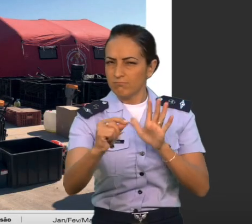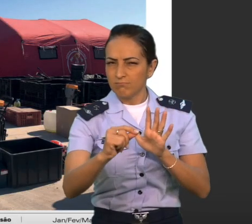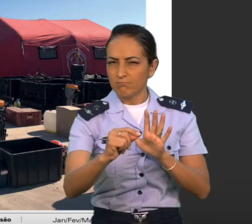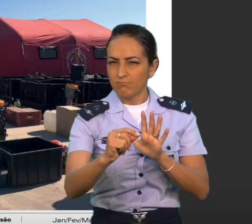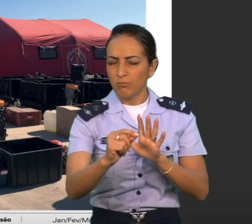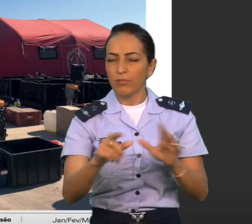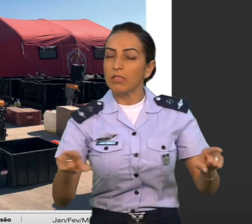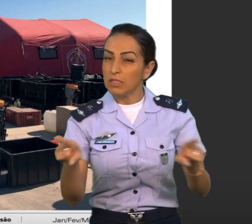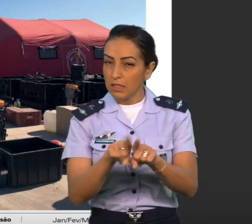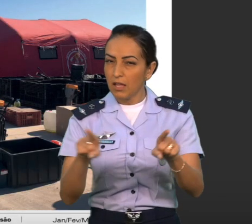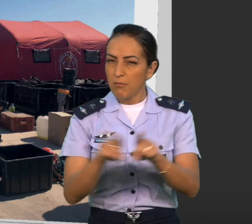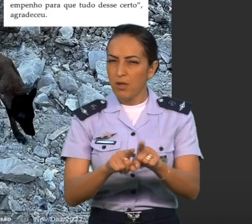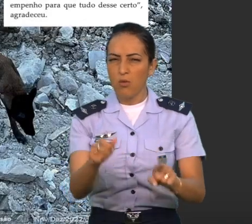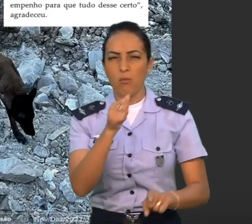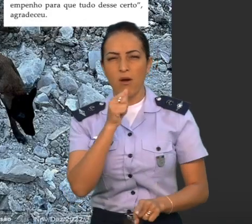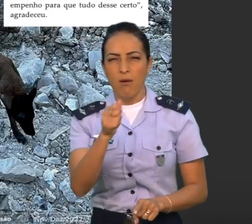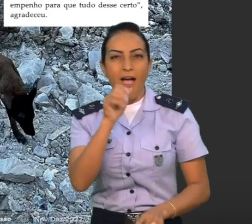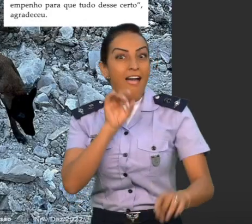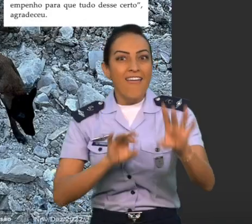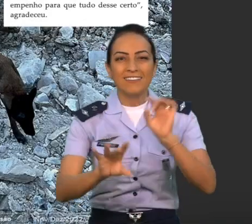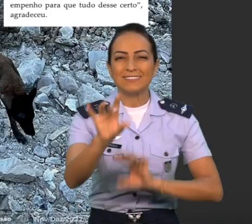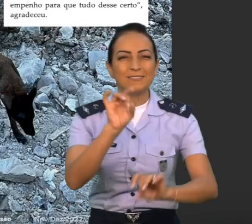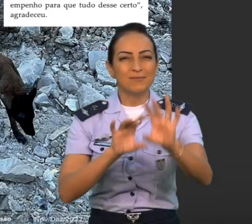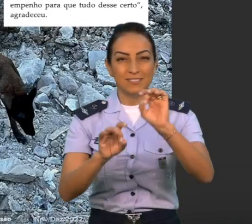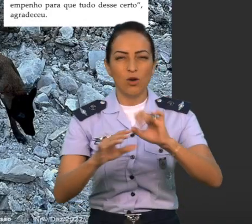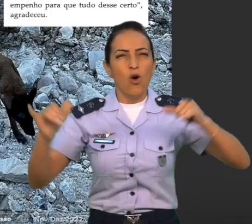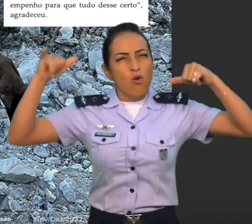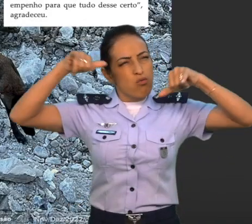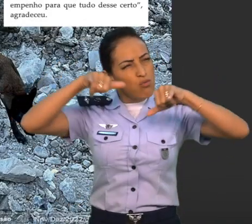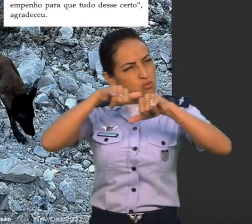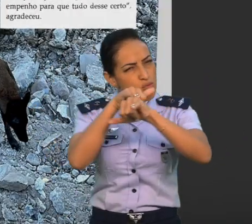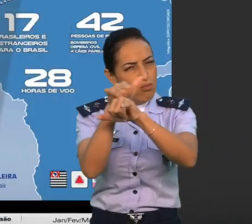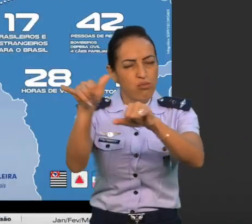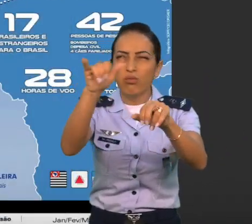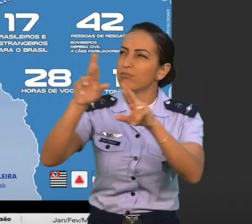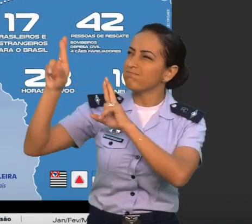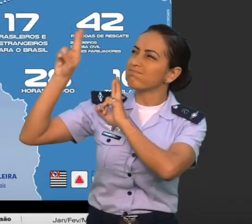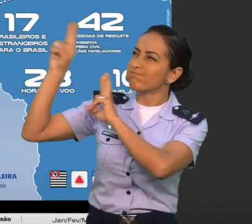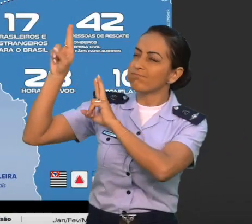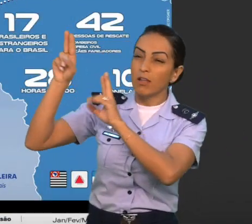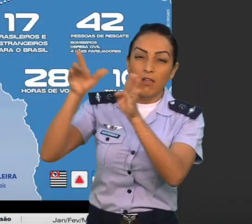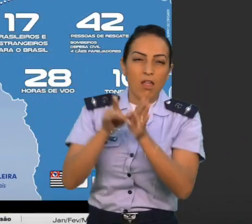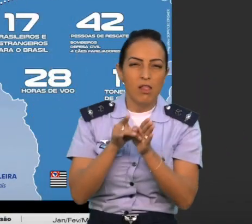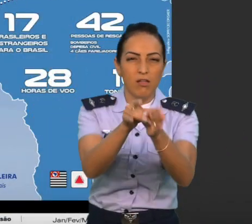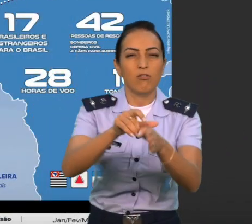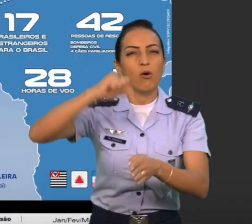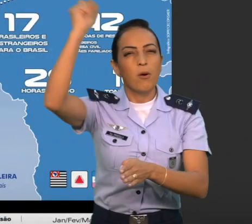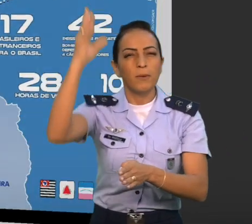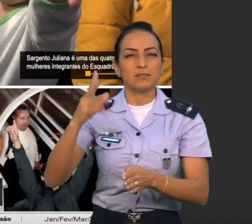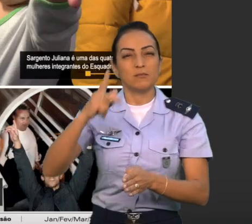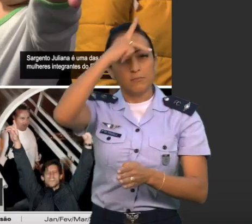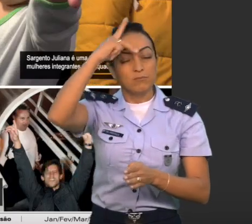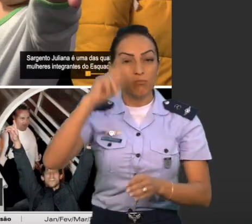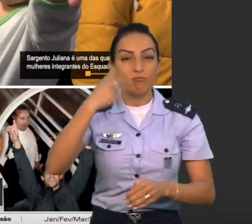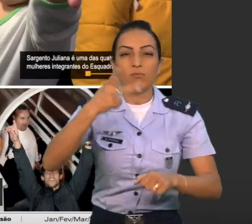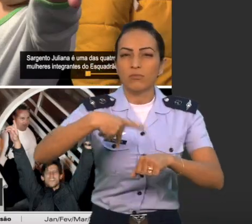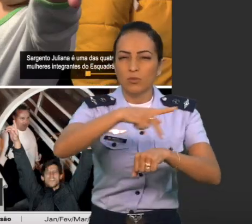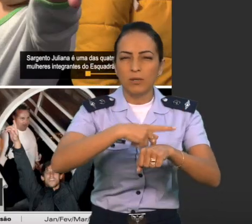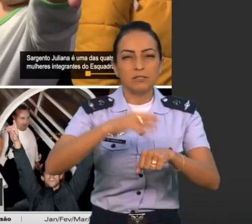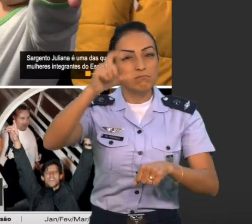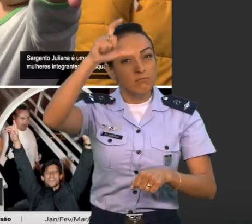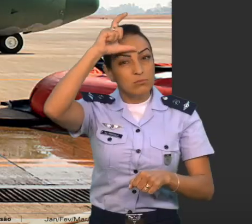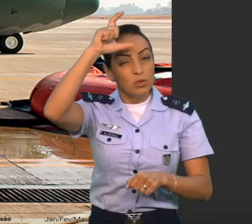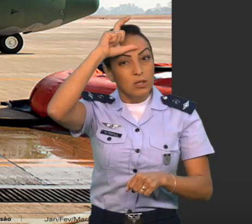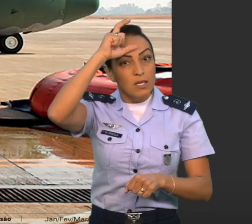traz também uma reportagem especial, Voo da Esperança, que transportou brasileiros e estrangeiros da Turquia